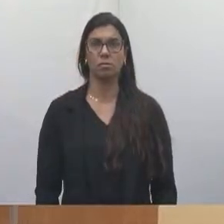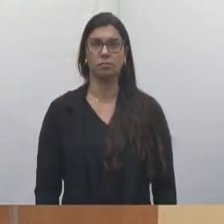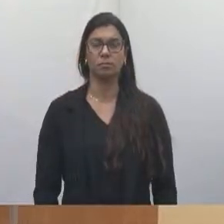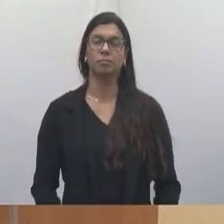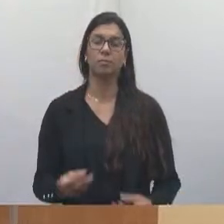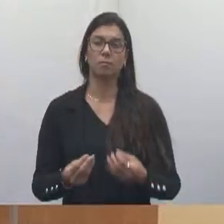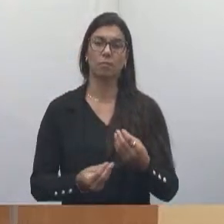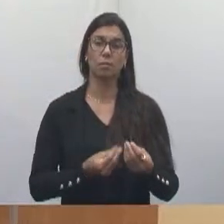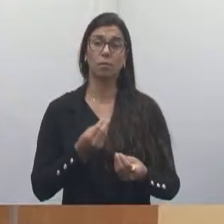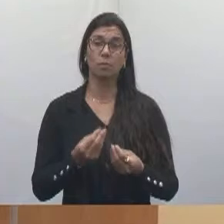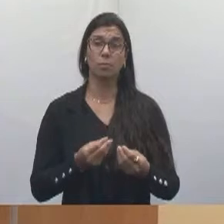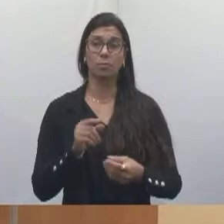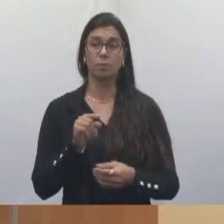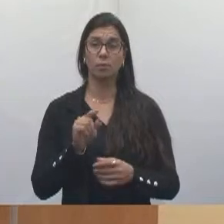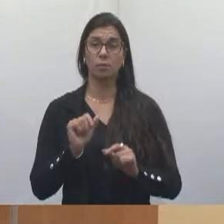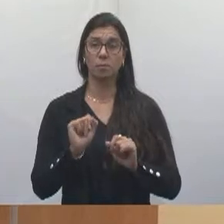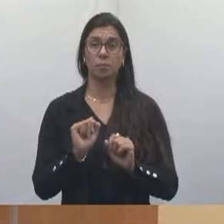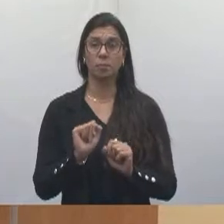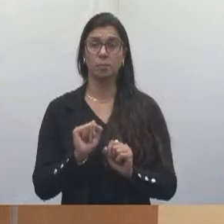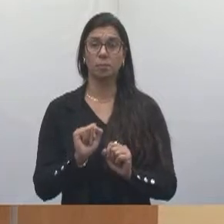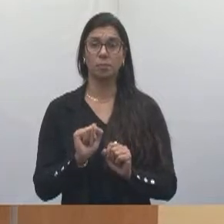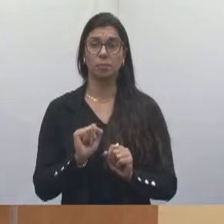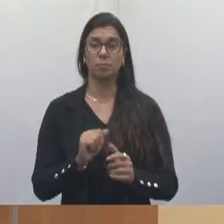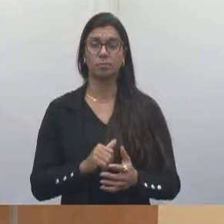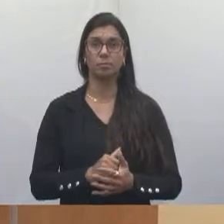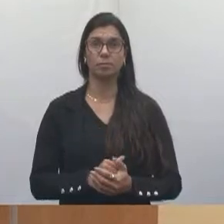Como é que você pode